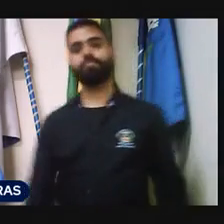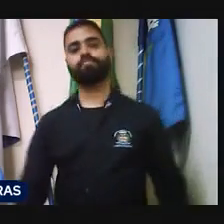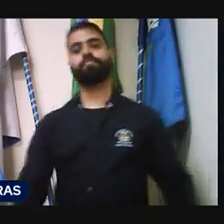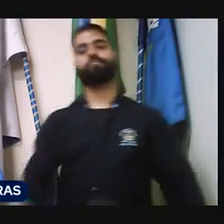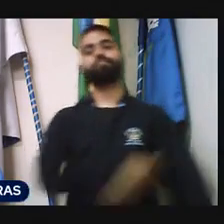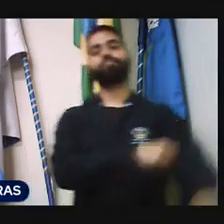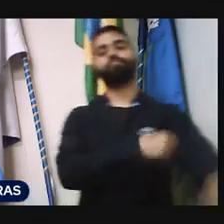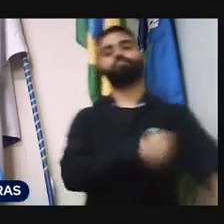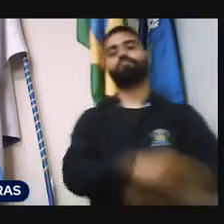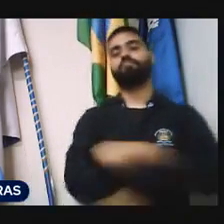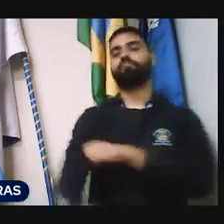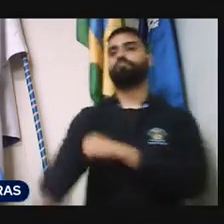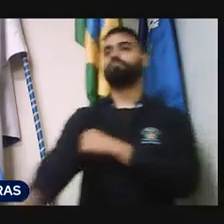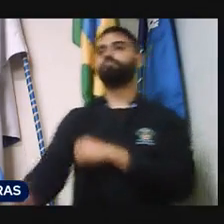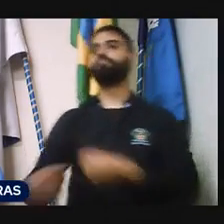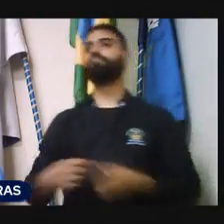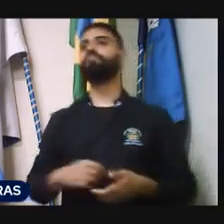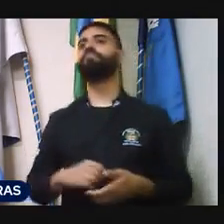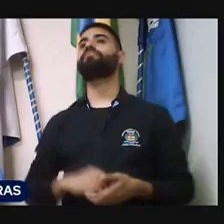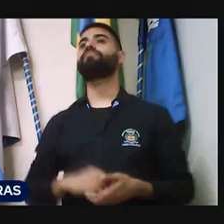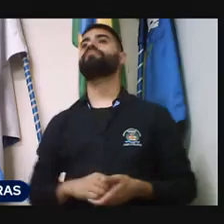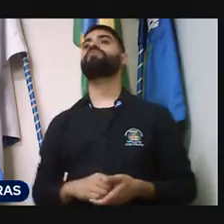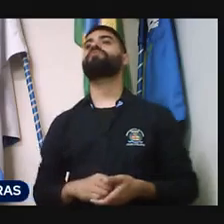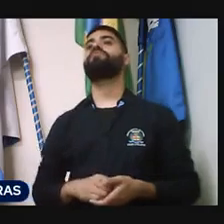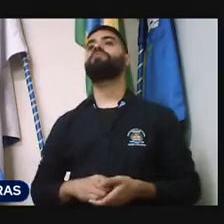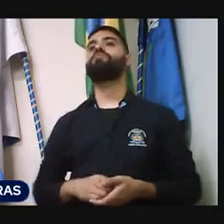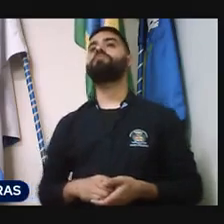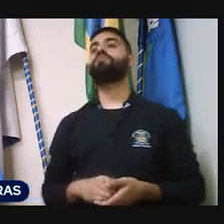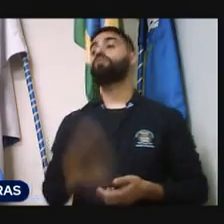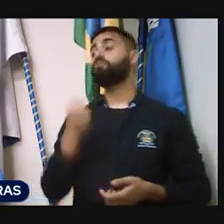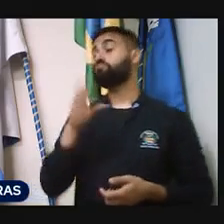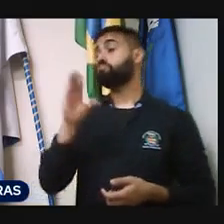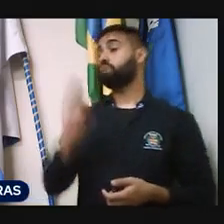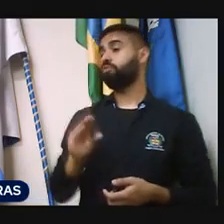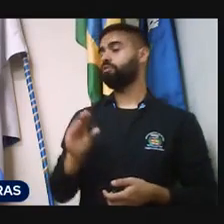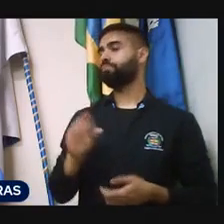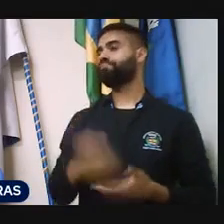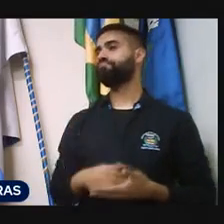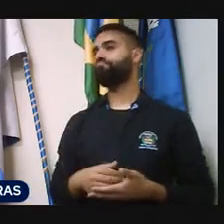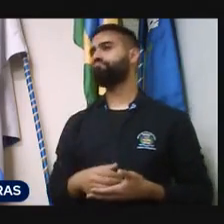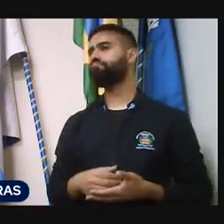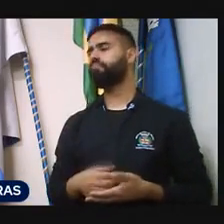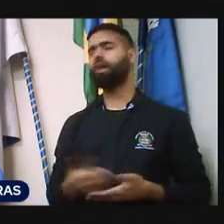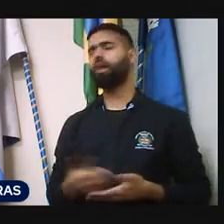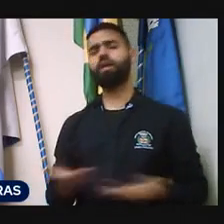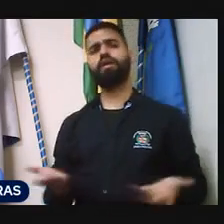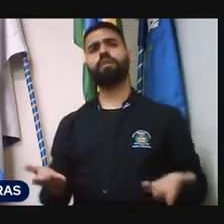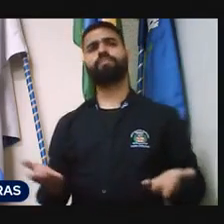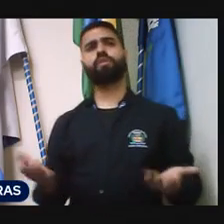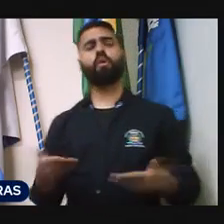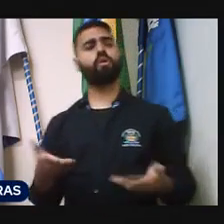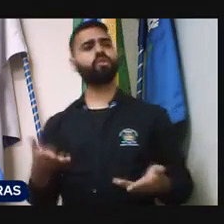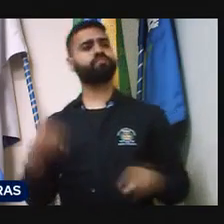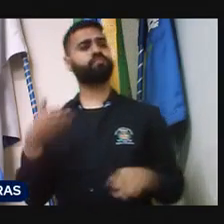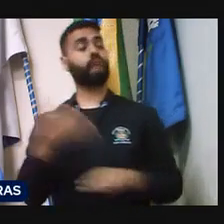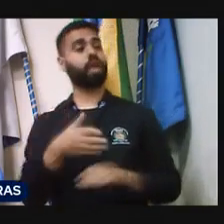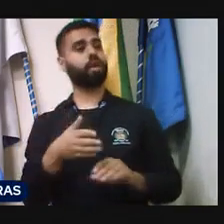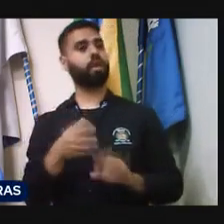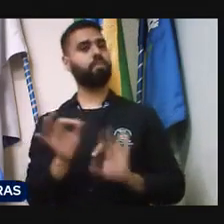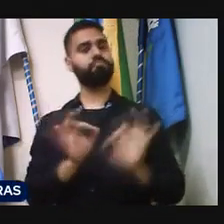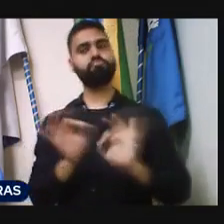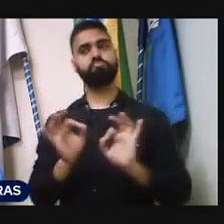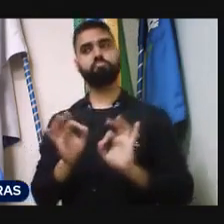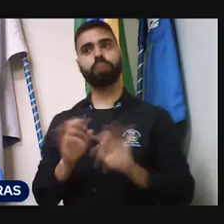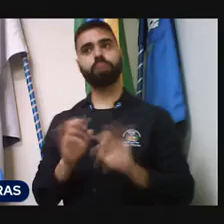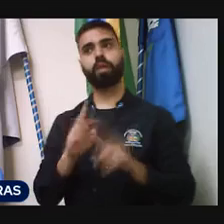assistindo hoje cheguei para me preparar para sessão e é e me deparei mais